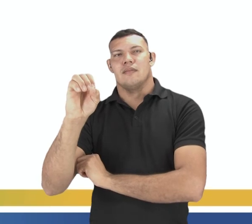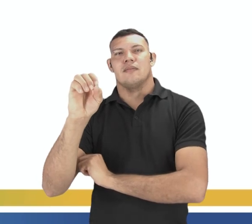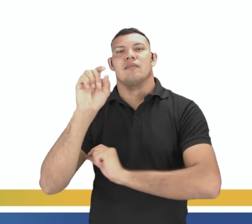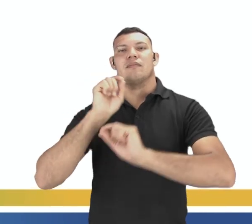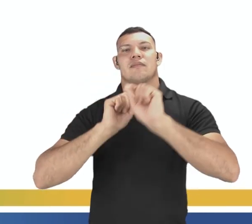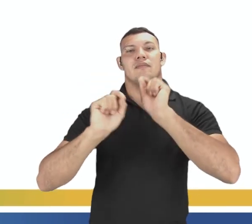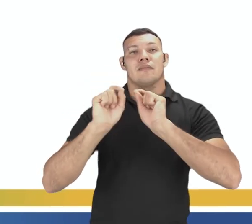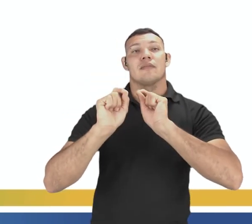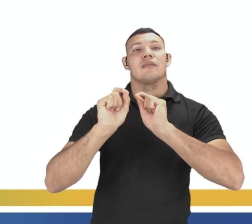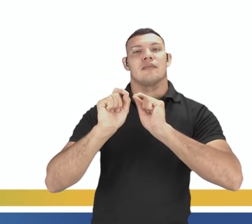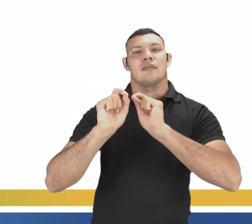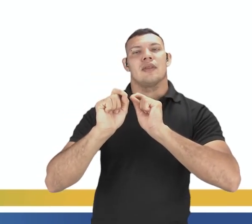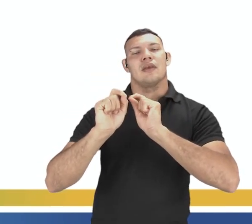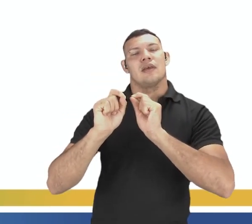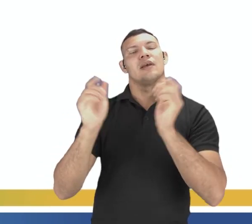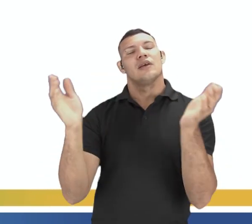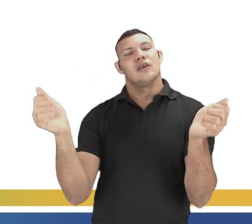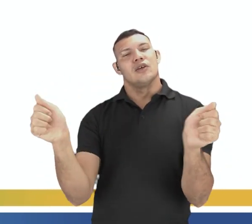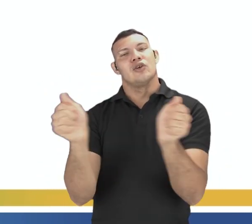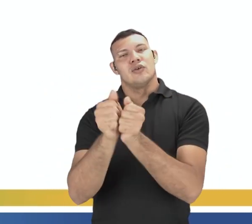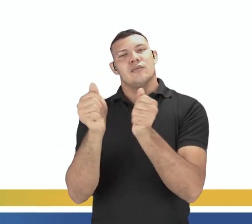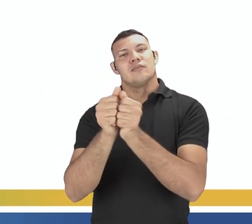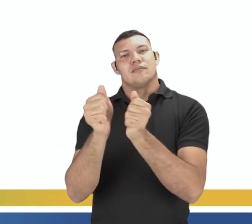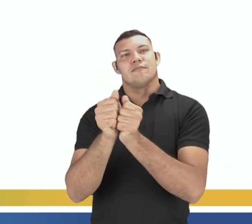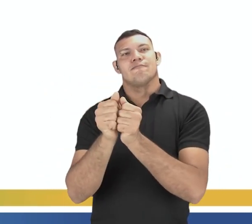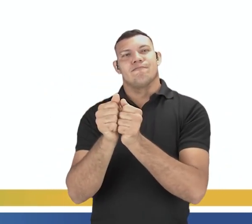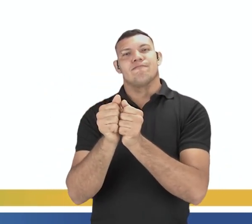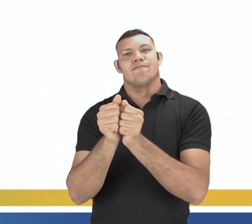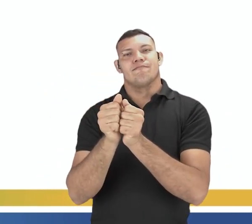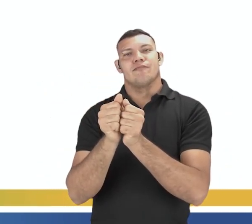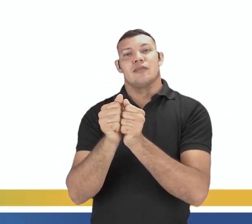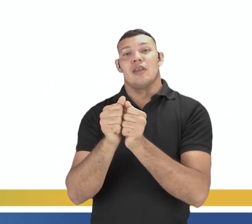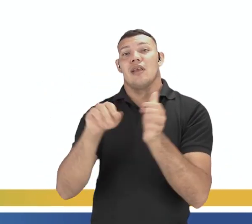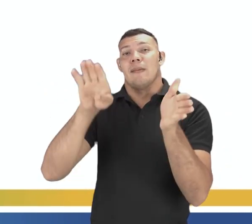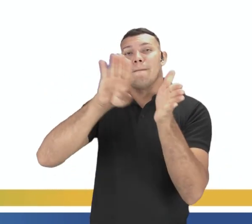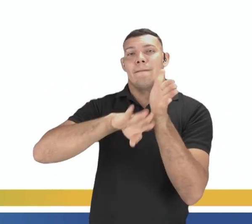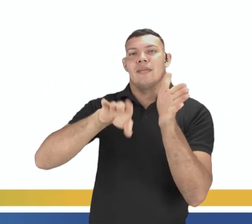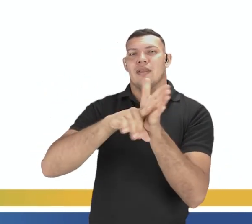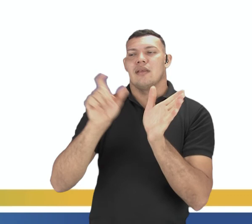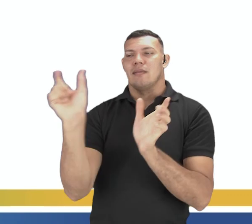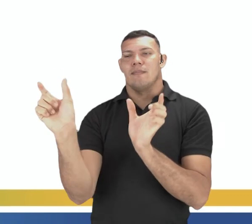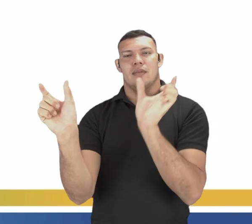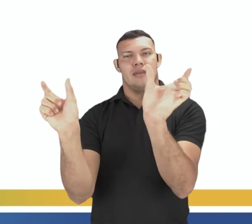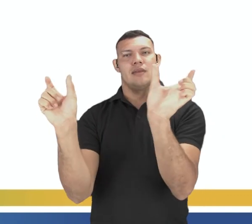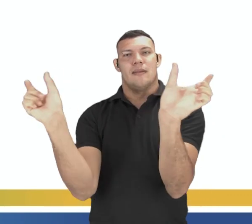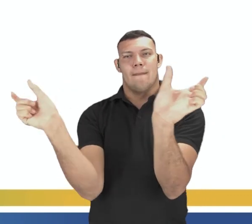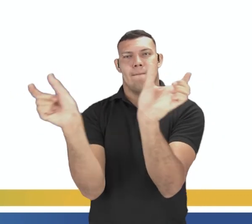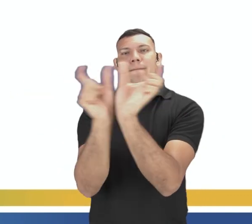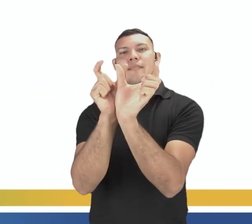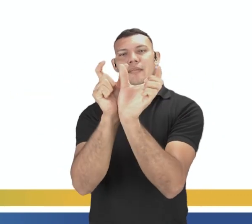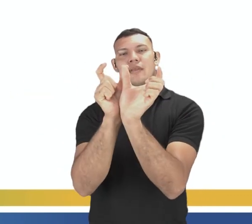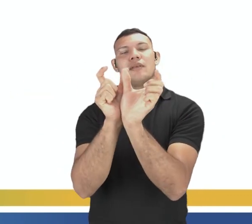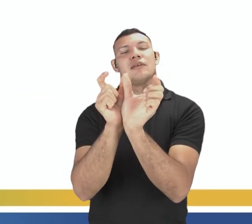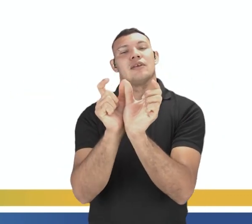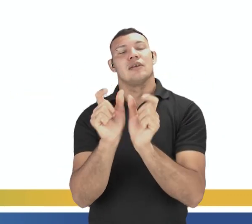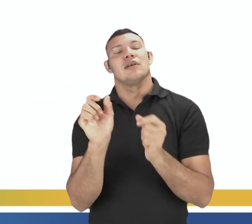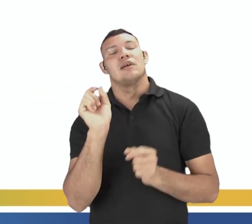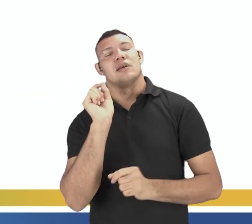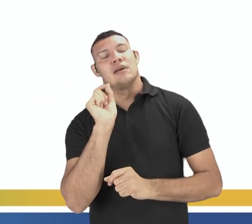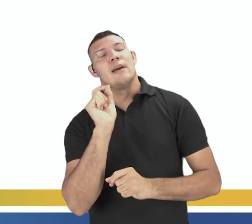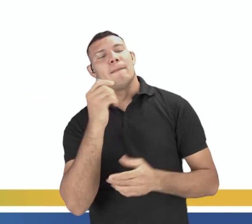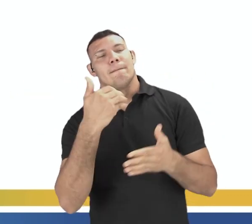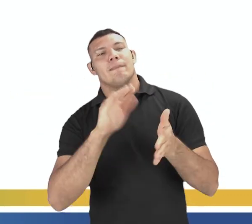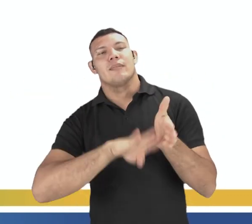que formaríamos a palavra planalto. Mas como por aglutinação, nós temos a perca de uma unidade fonética, que